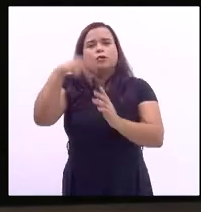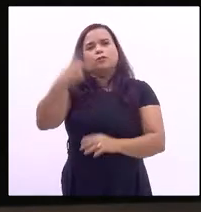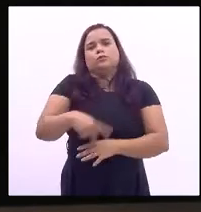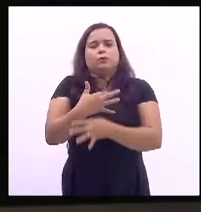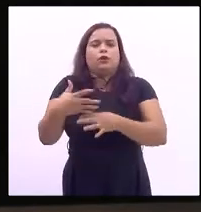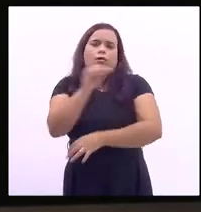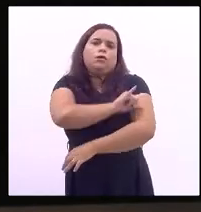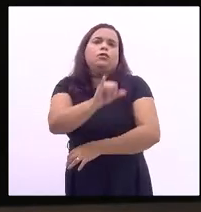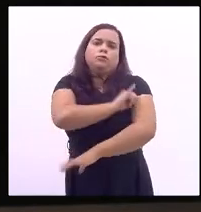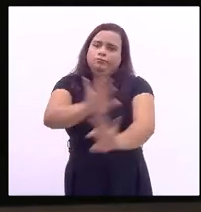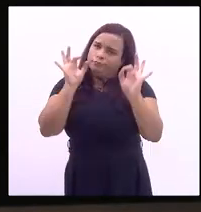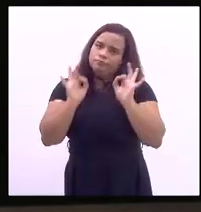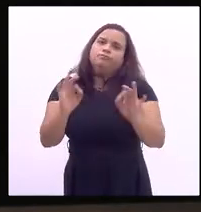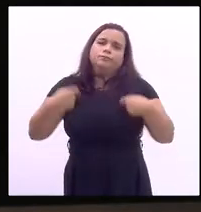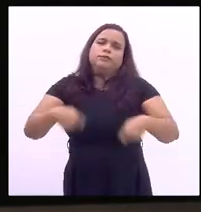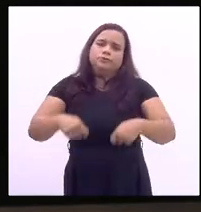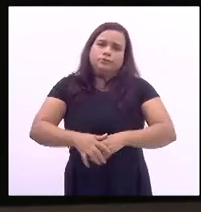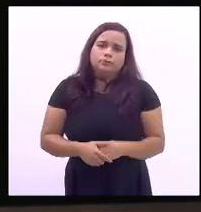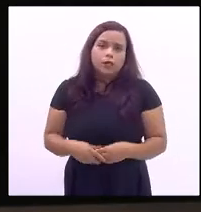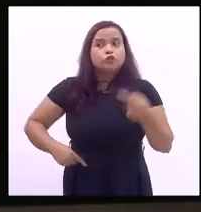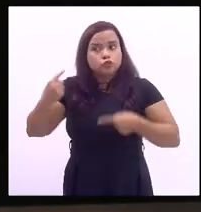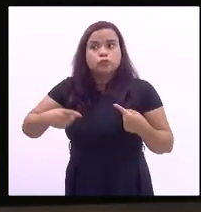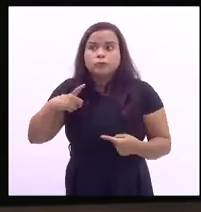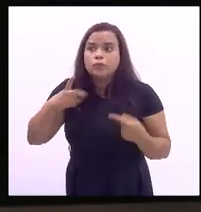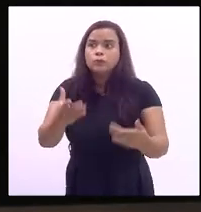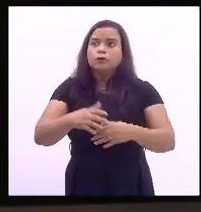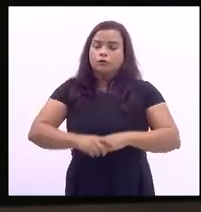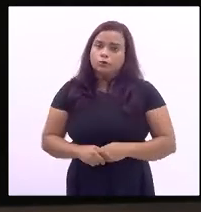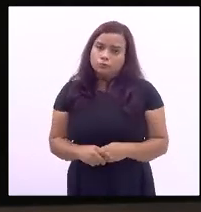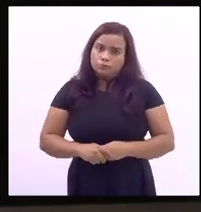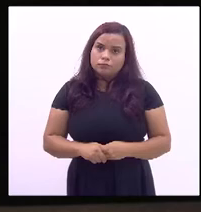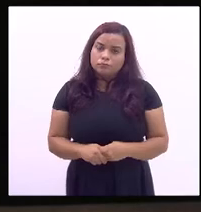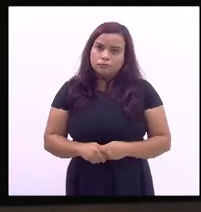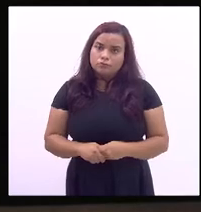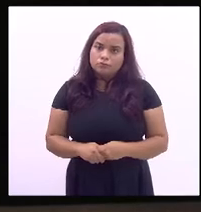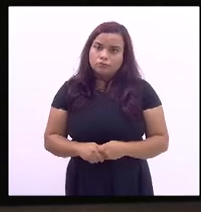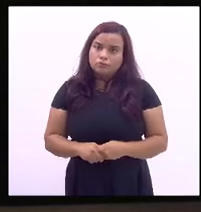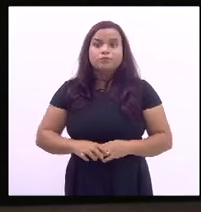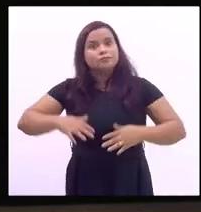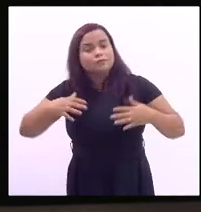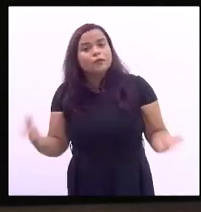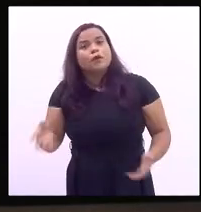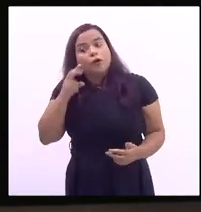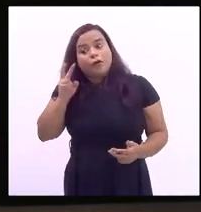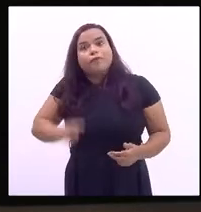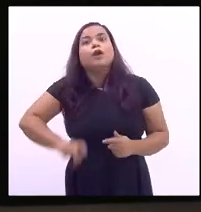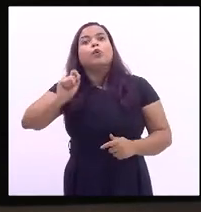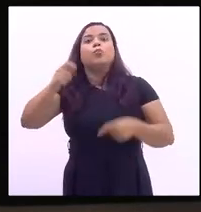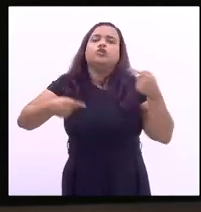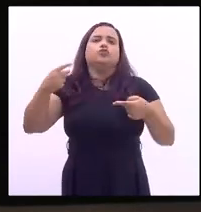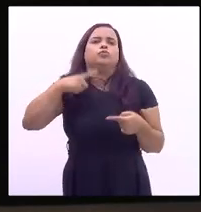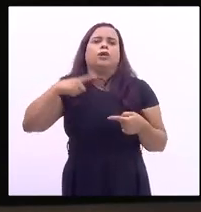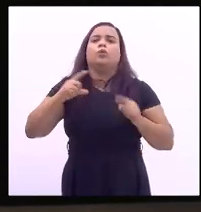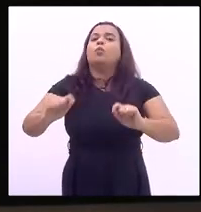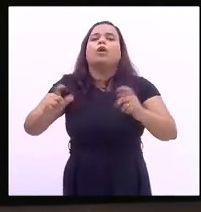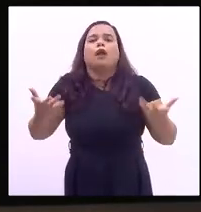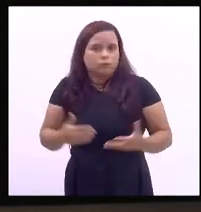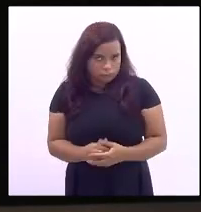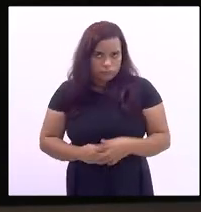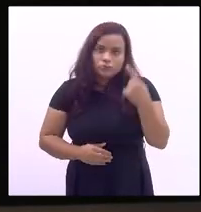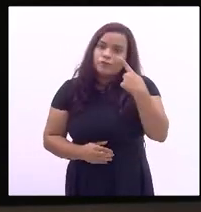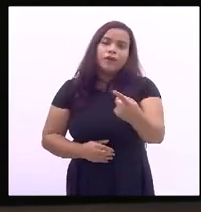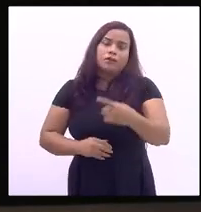do Rio de Janeiro que está em discussão bom então vamos ver o que que tá sendo discutido